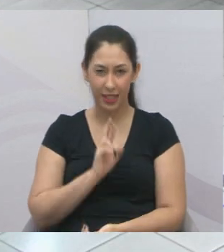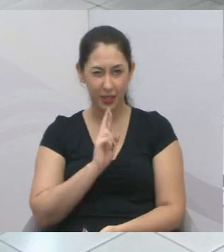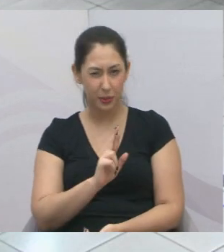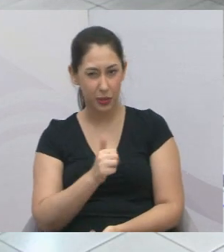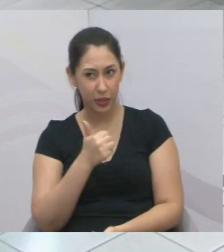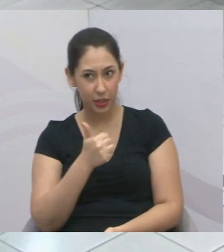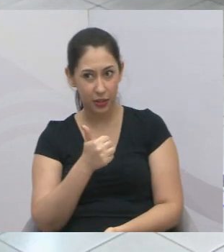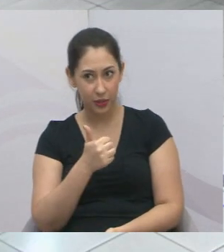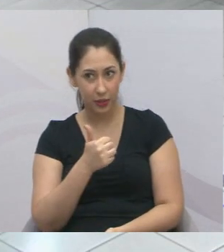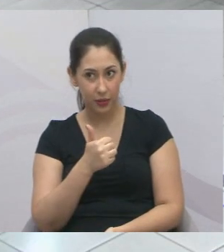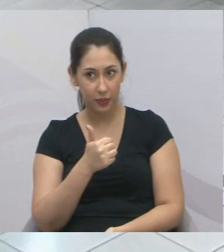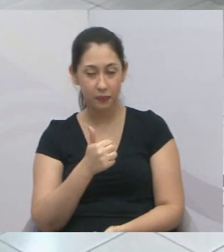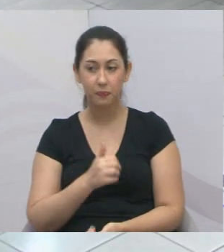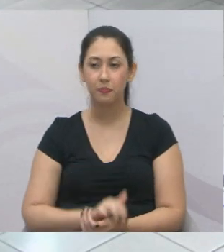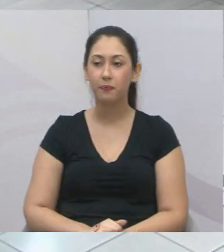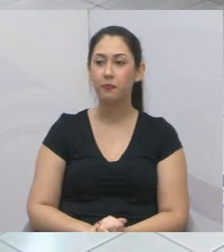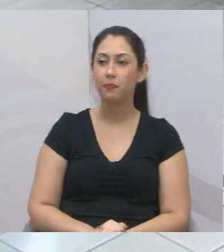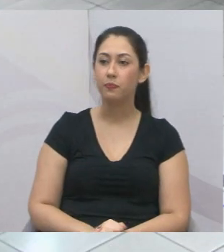pergunta?